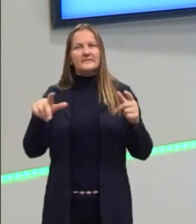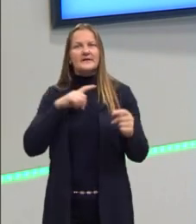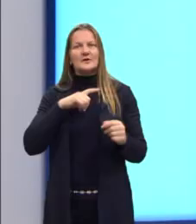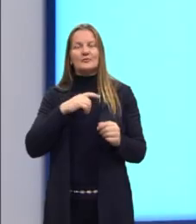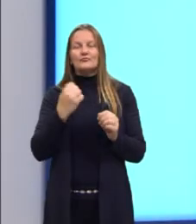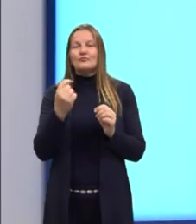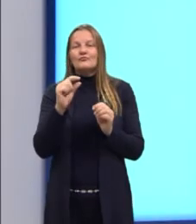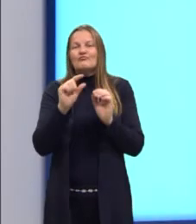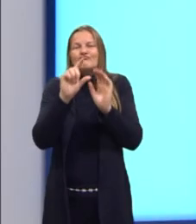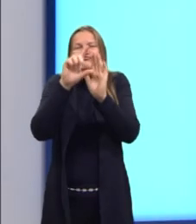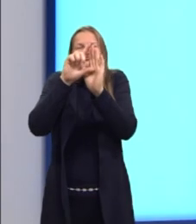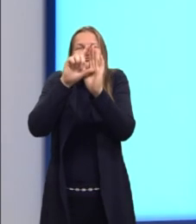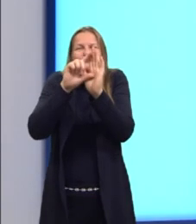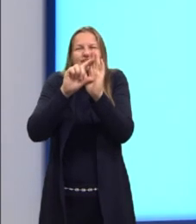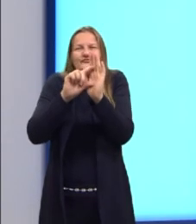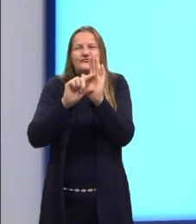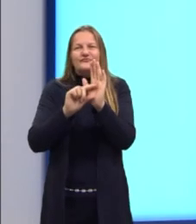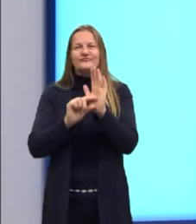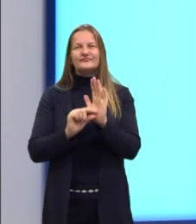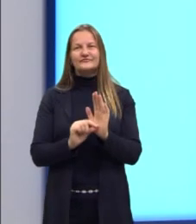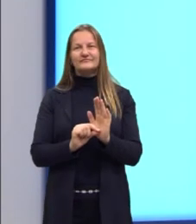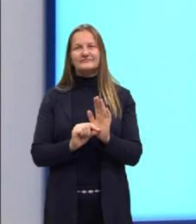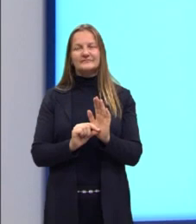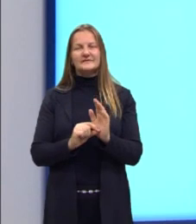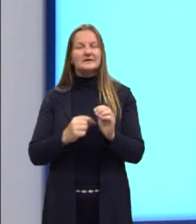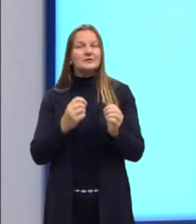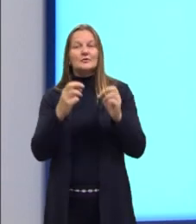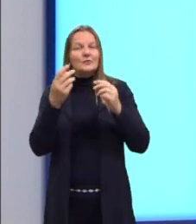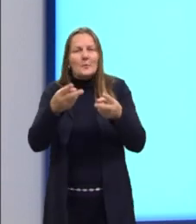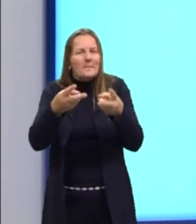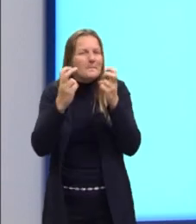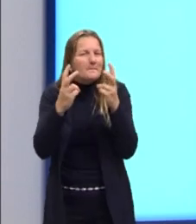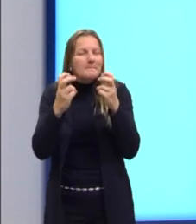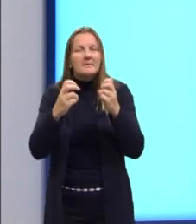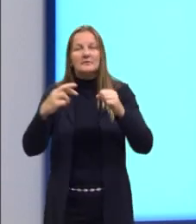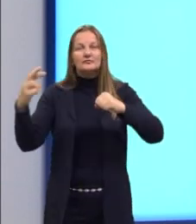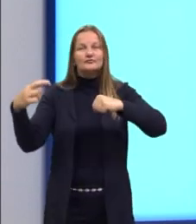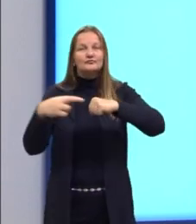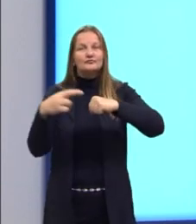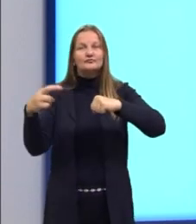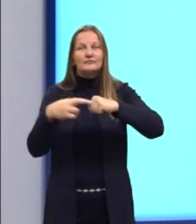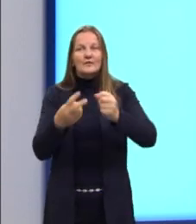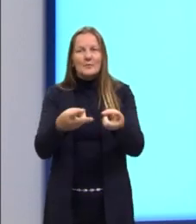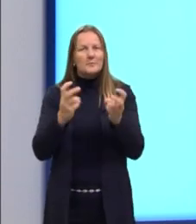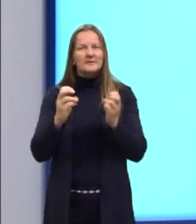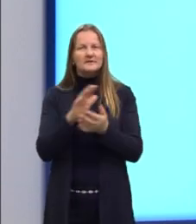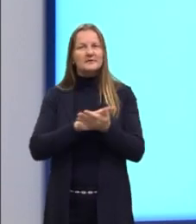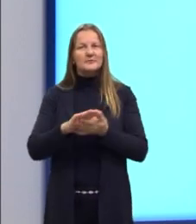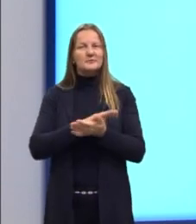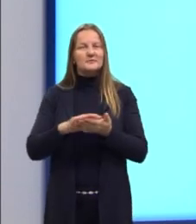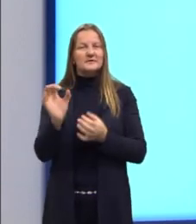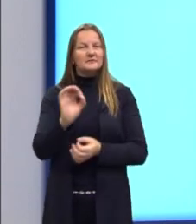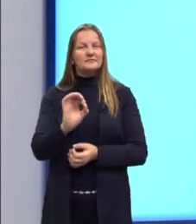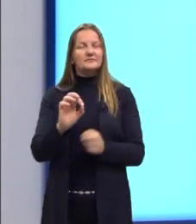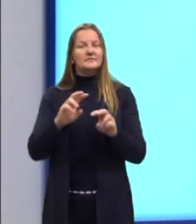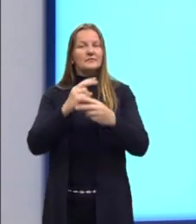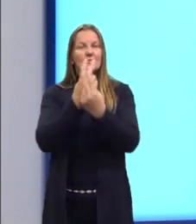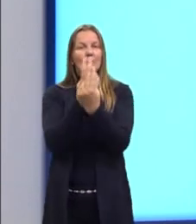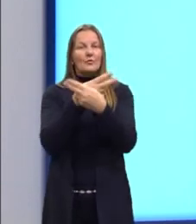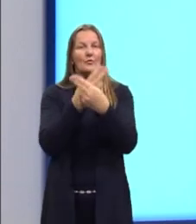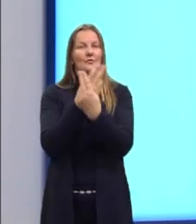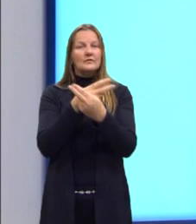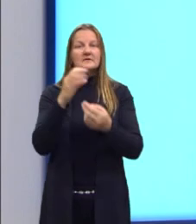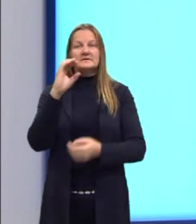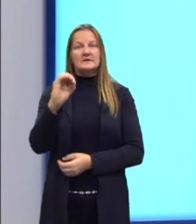na insignificante que não permite mais distinguir as radiações do elemento então ele se torna um elemento não radioativo